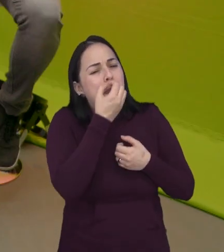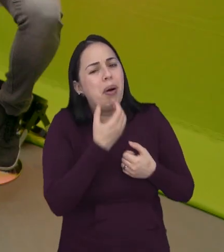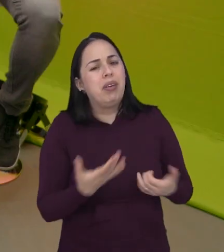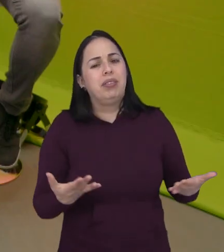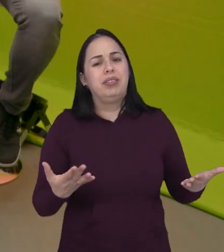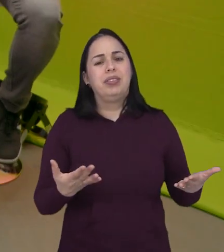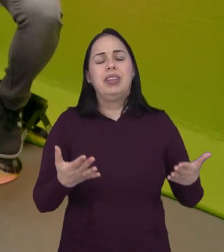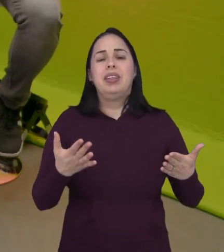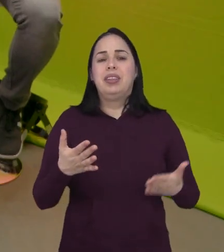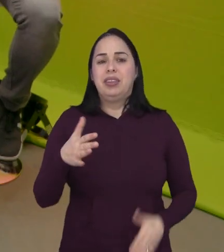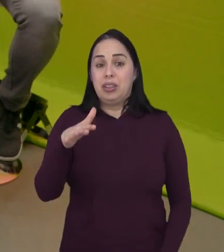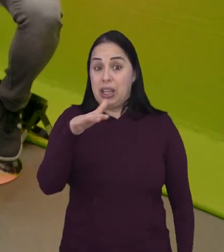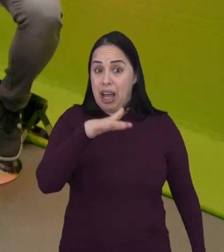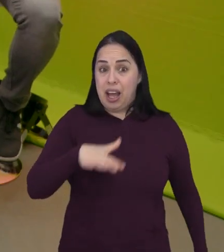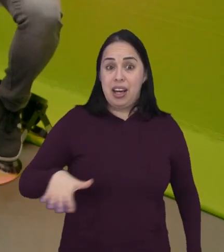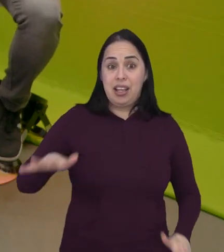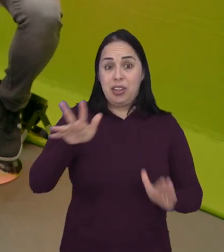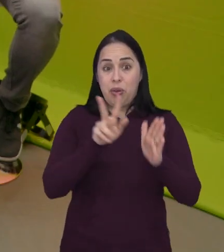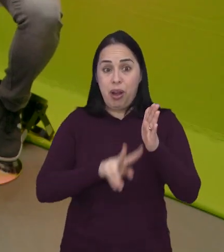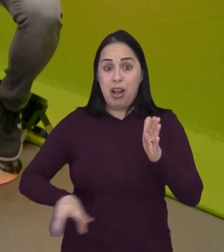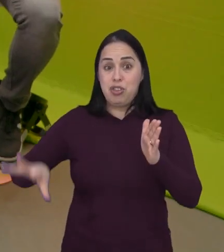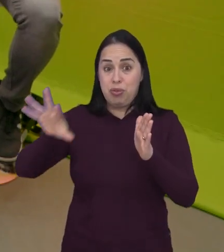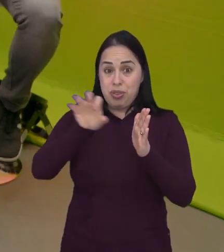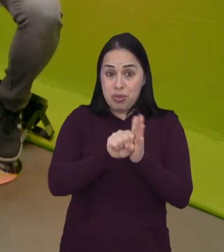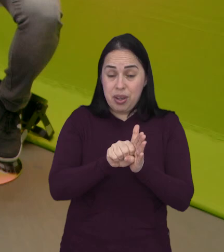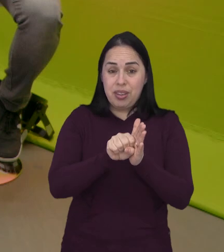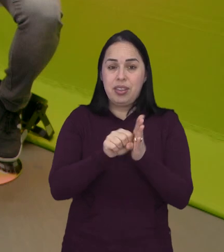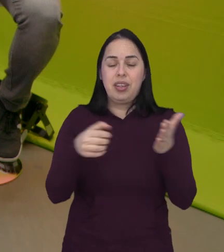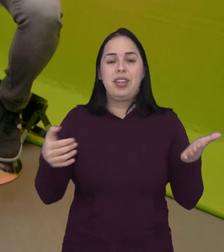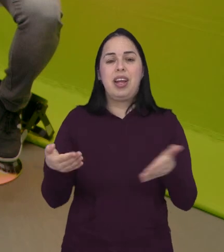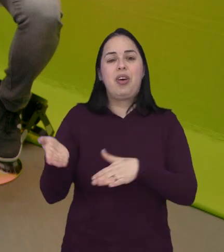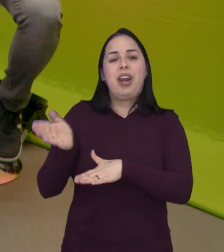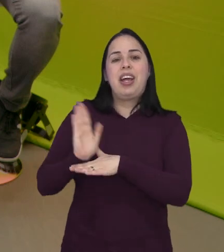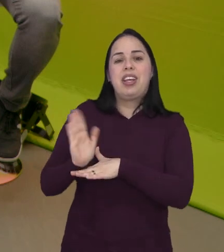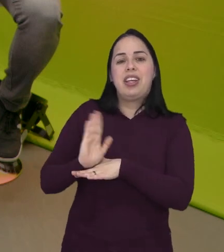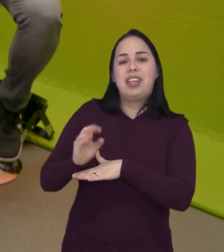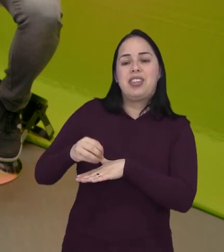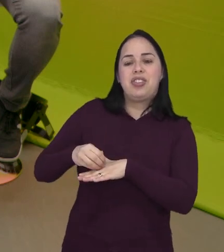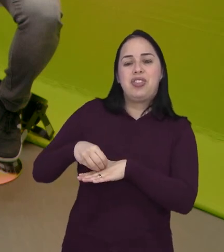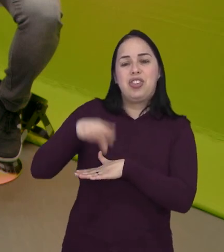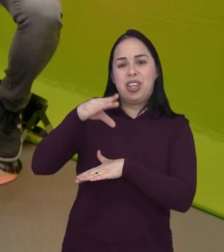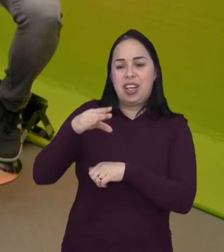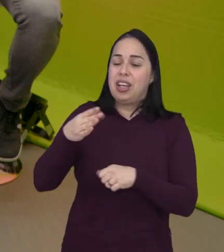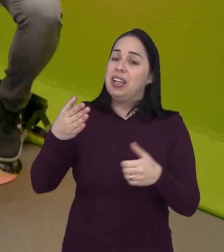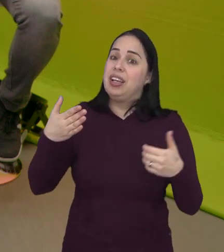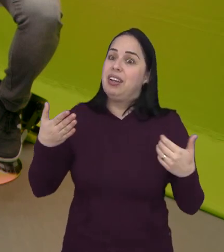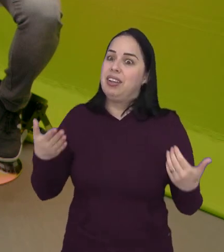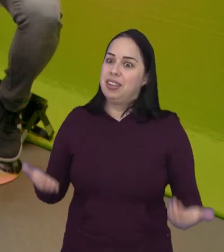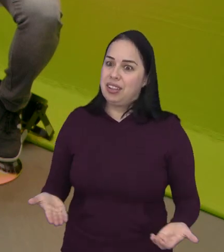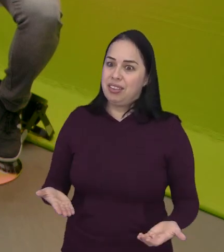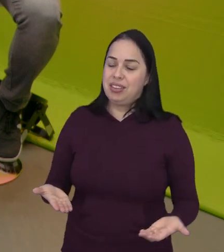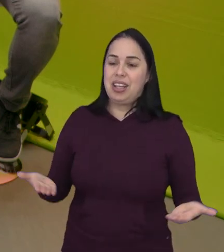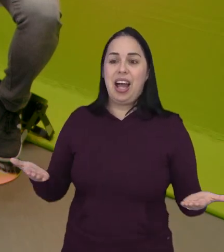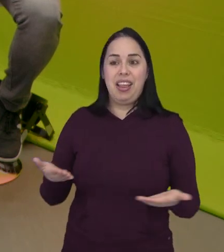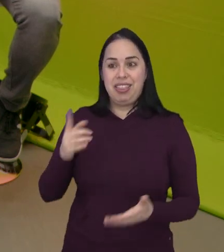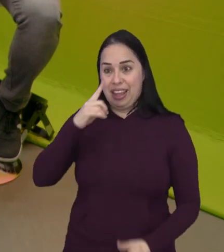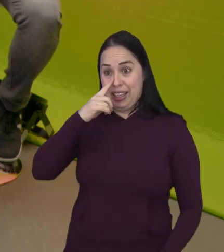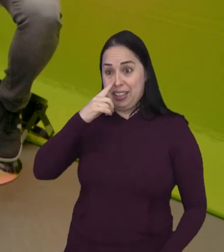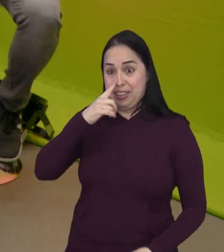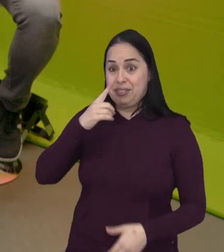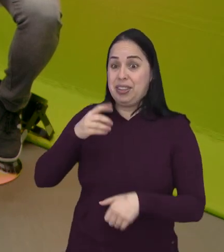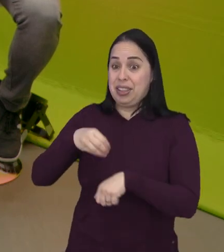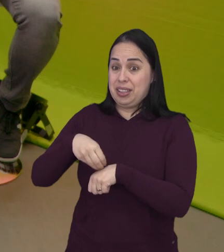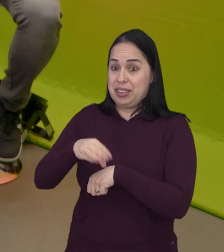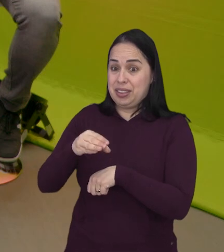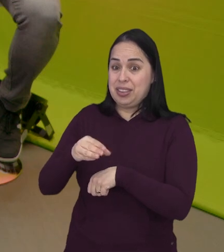Muito bom, gente. E ainda nesse mundo do audiovisual, tá chegando o quadro Sessão Pipoca com a Dani Rivas. Então, né,